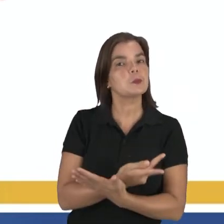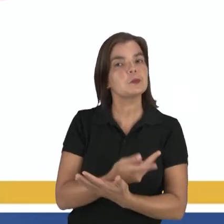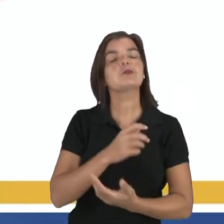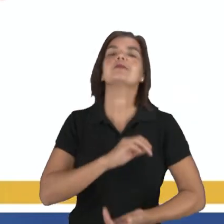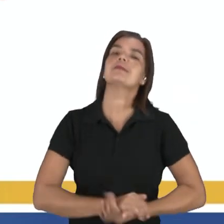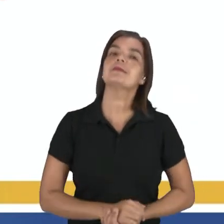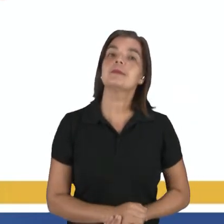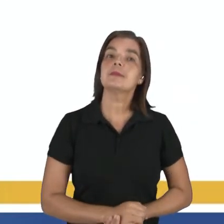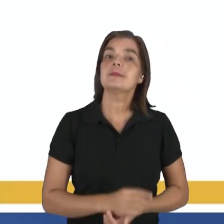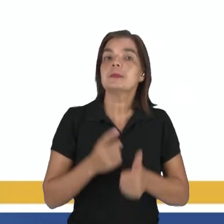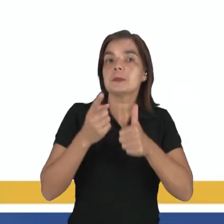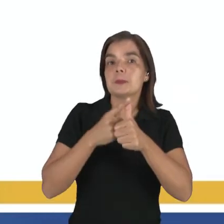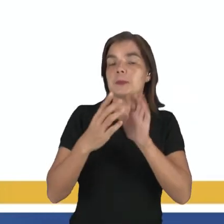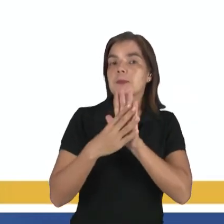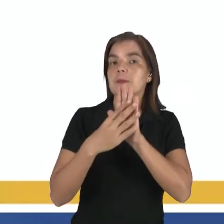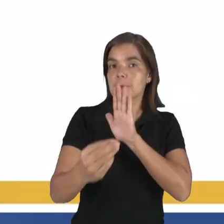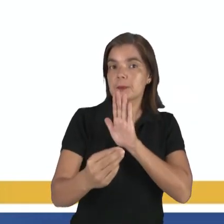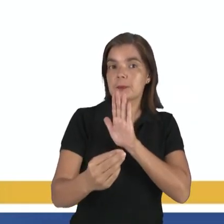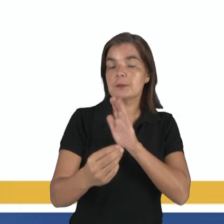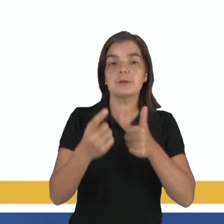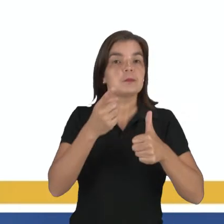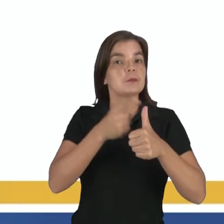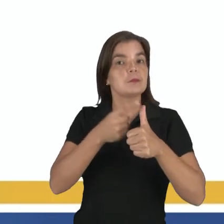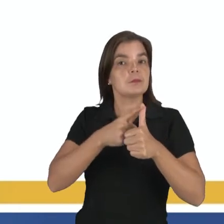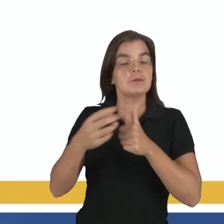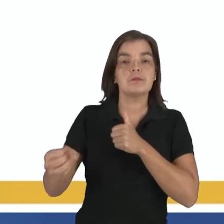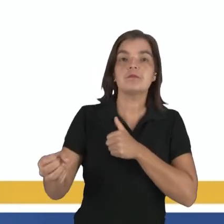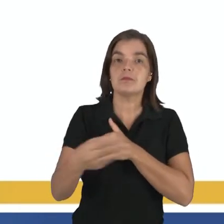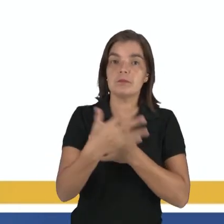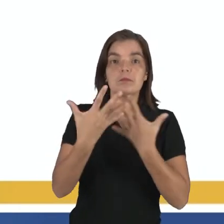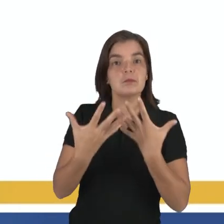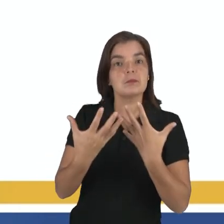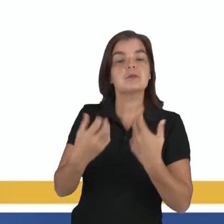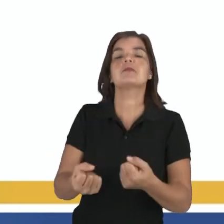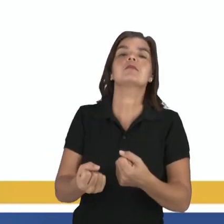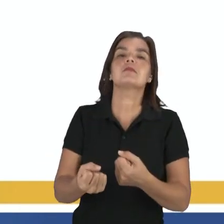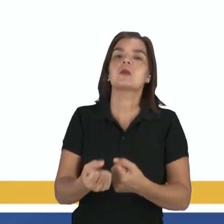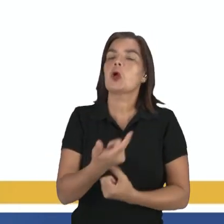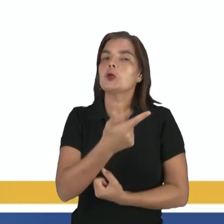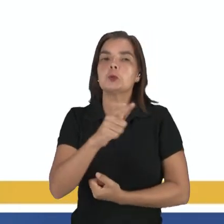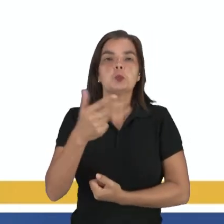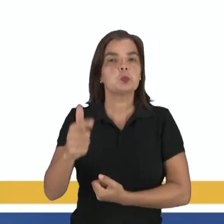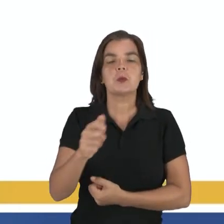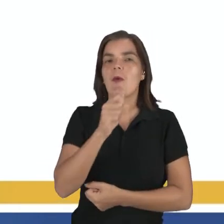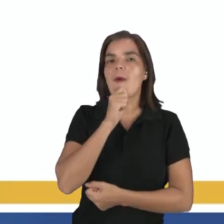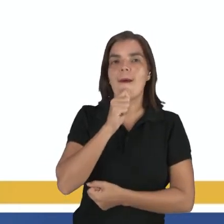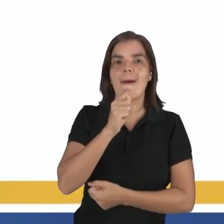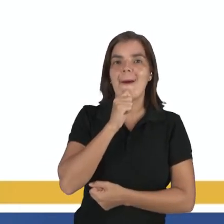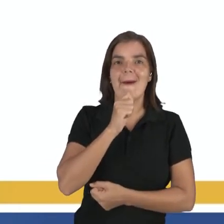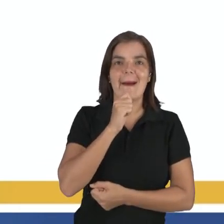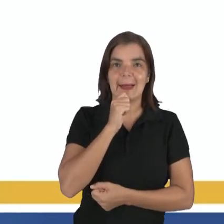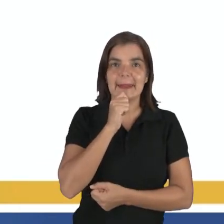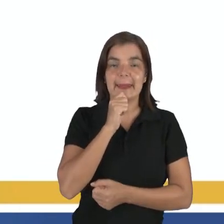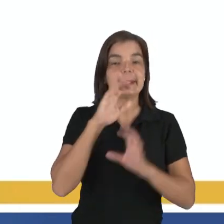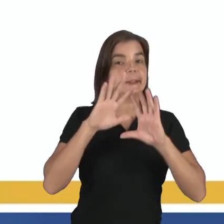errada, porque no primeiro modelo atômico moderno a ser aceito, não existia ainda